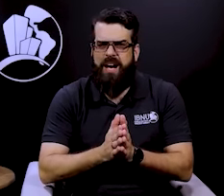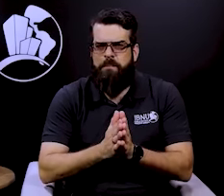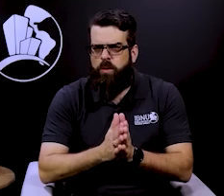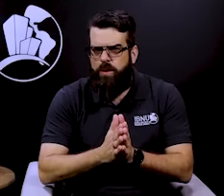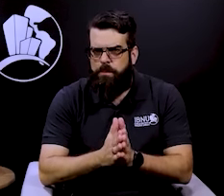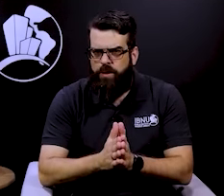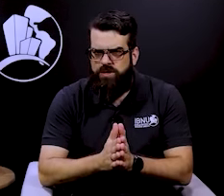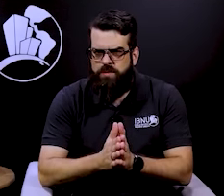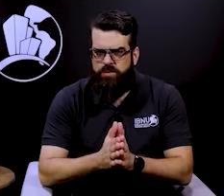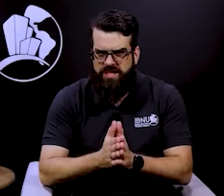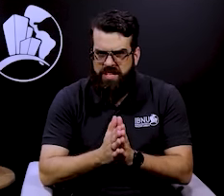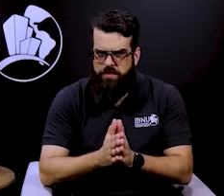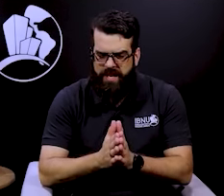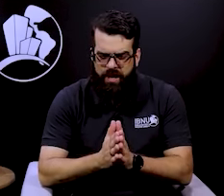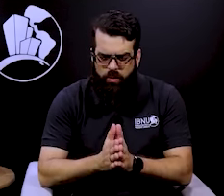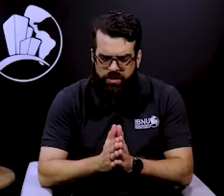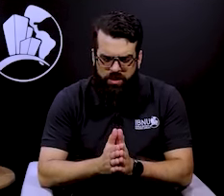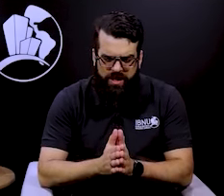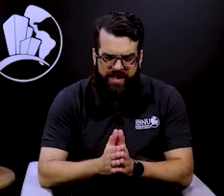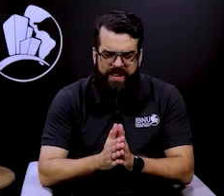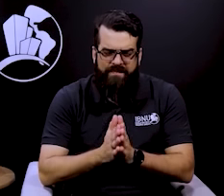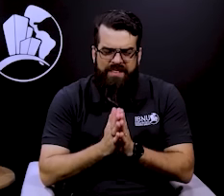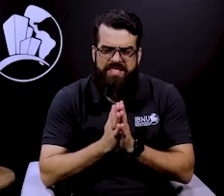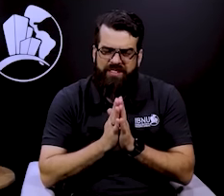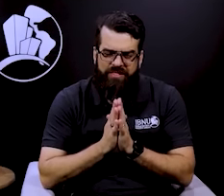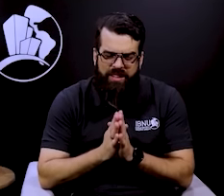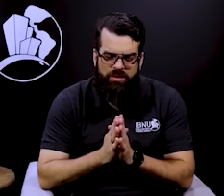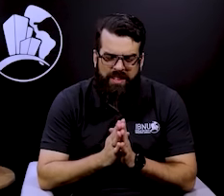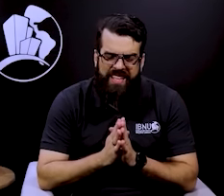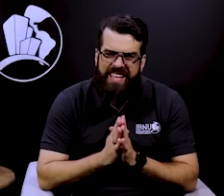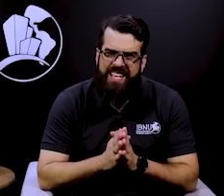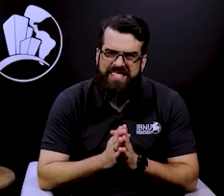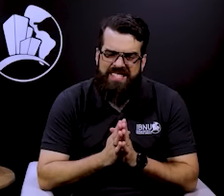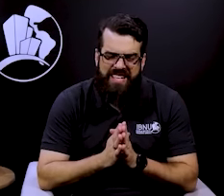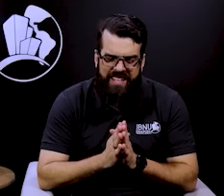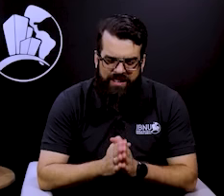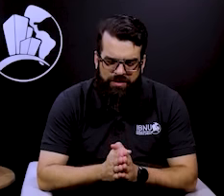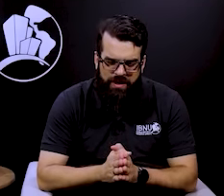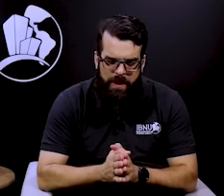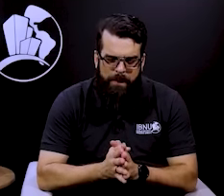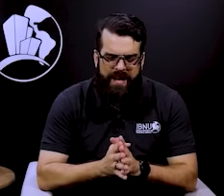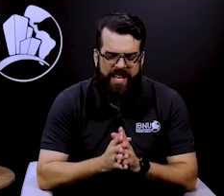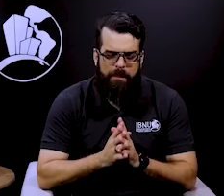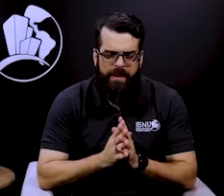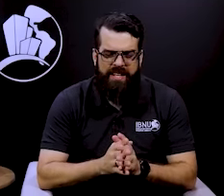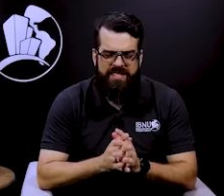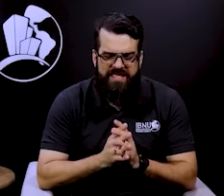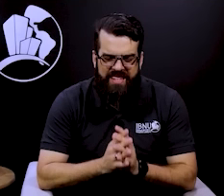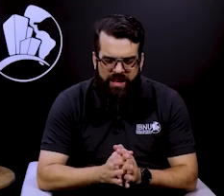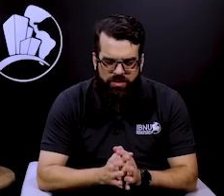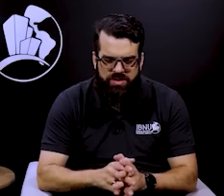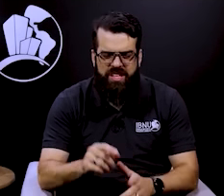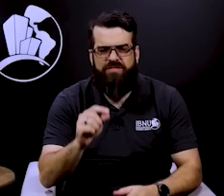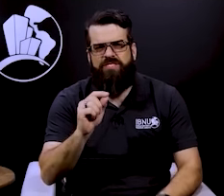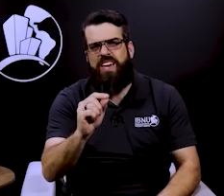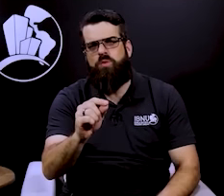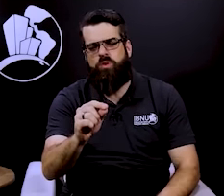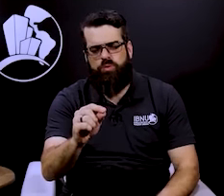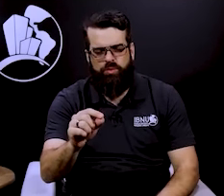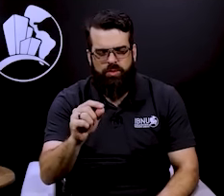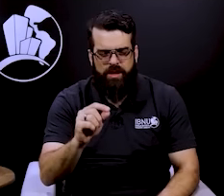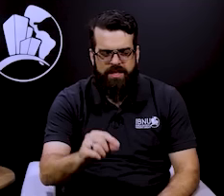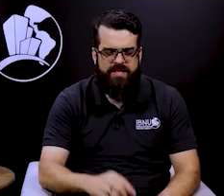esse amor ao próximo sem esperar algo em troca, deve ser feito em segredo, para que apenas Deus, que vê